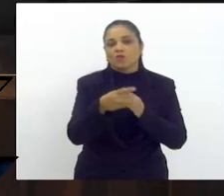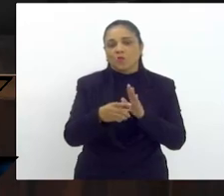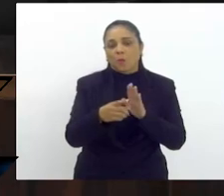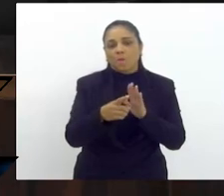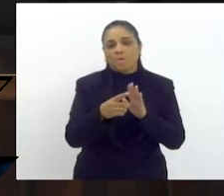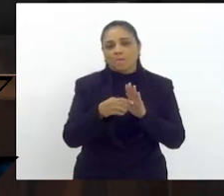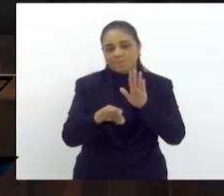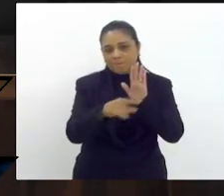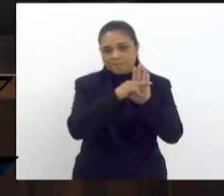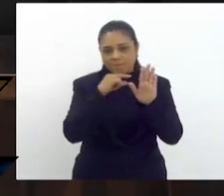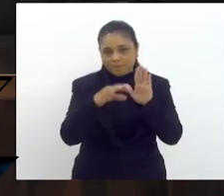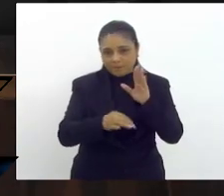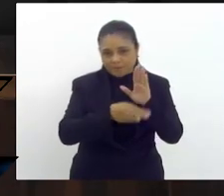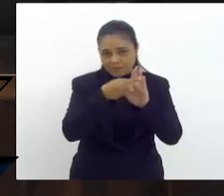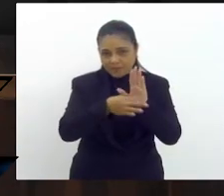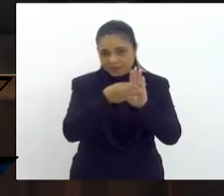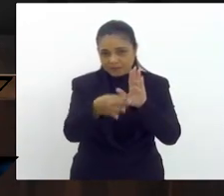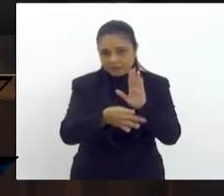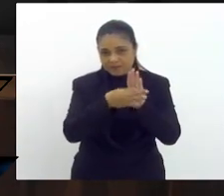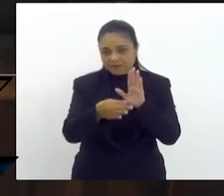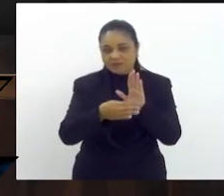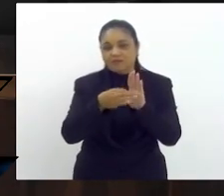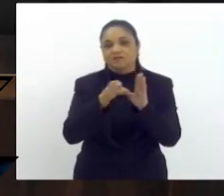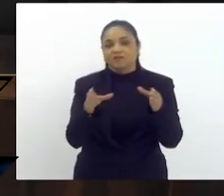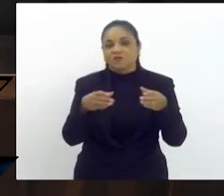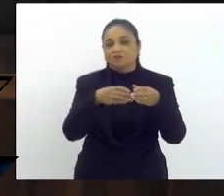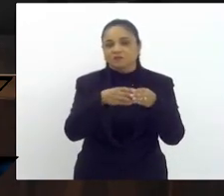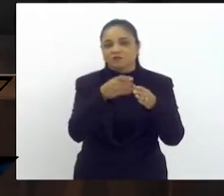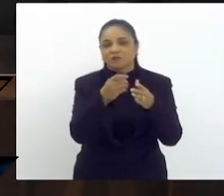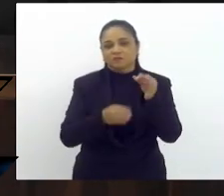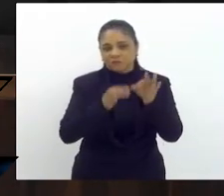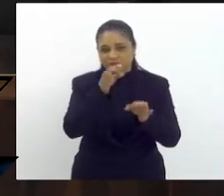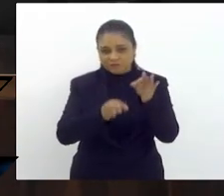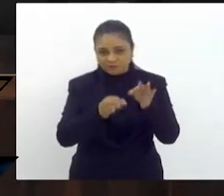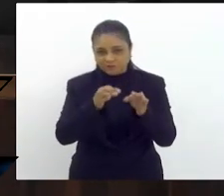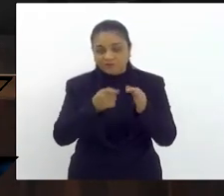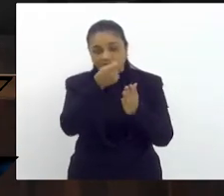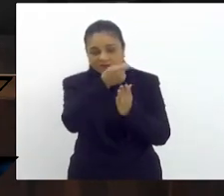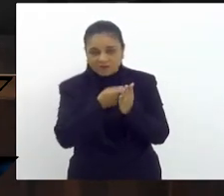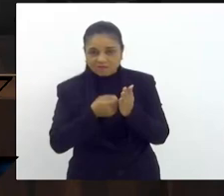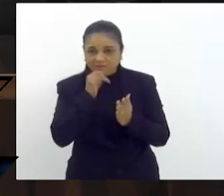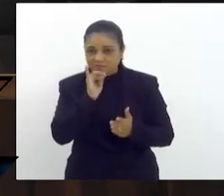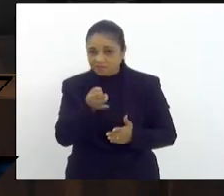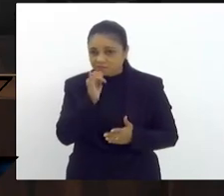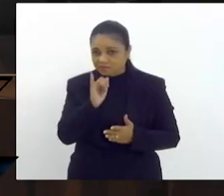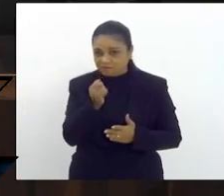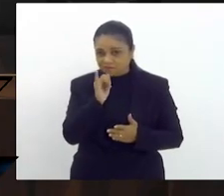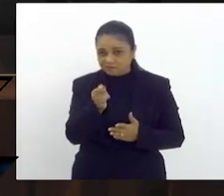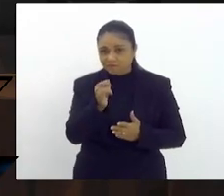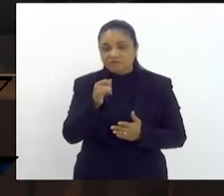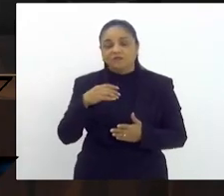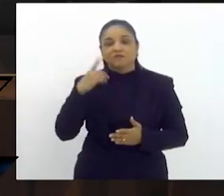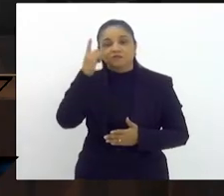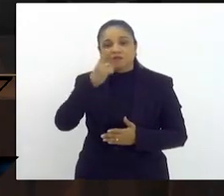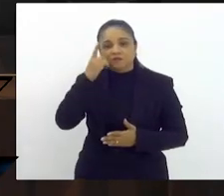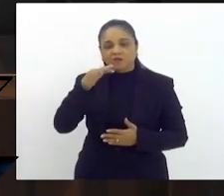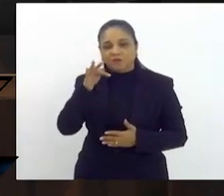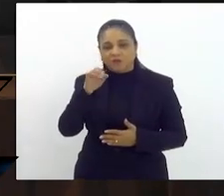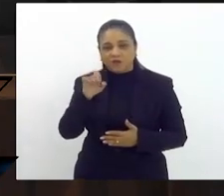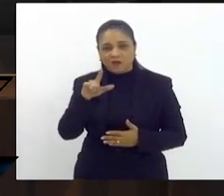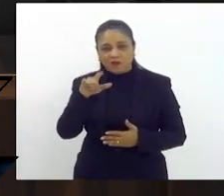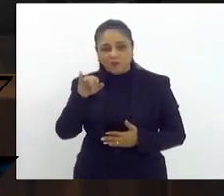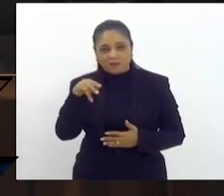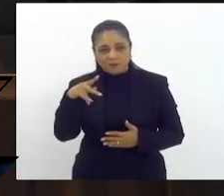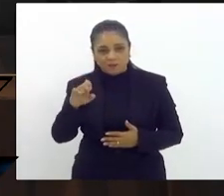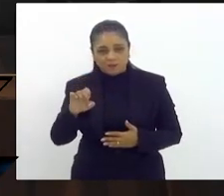plenário da comissão de indicações legislativas favorável relatores deputados deputados Felipe Soares e